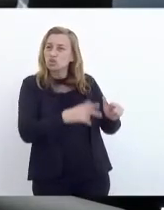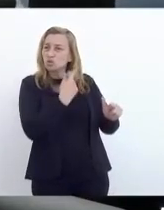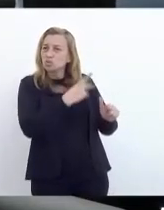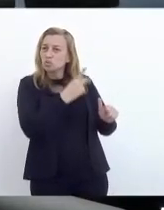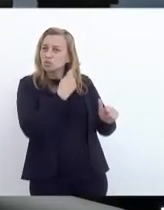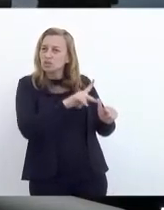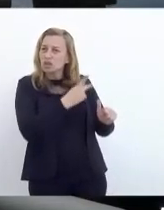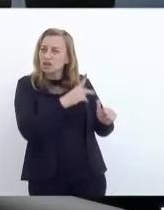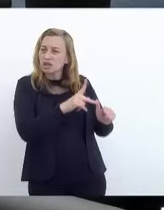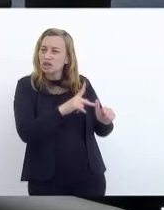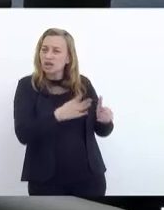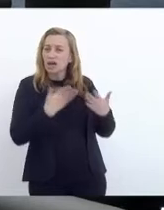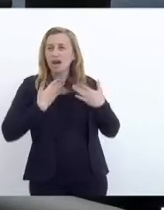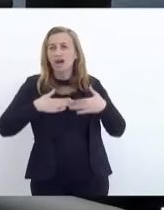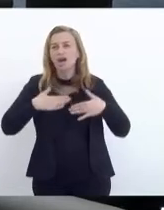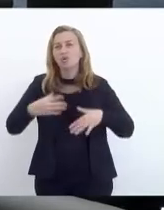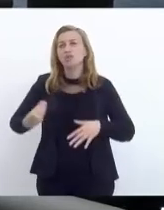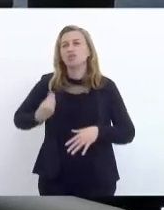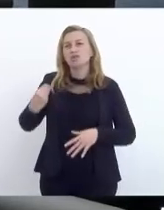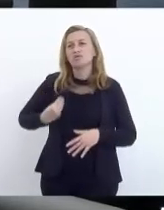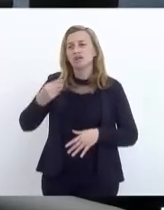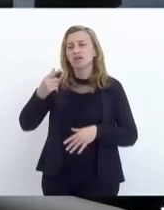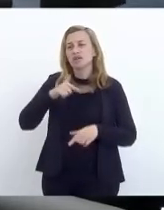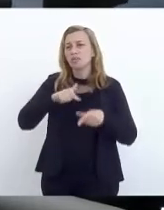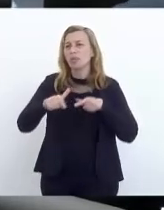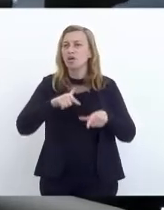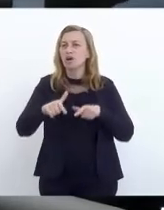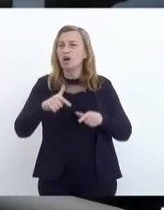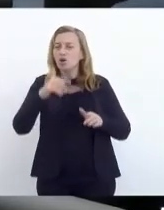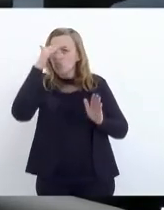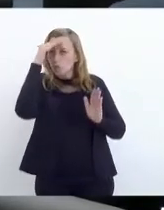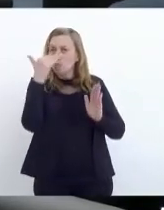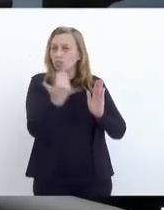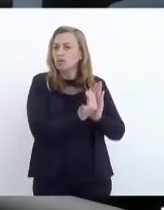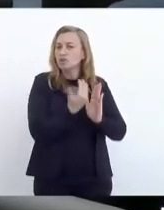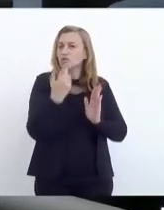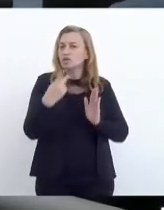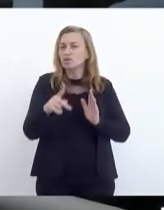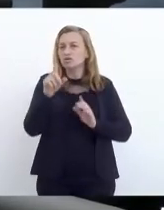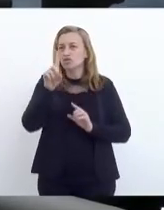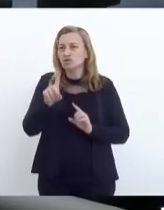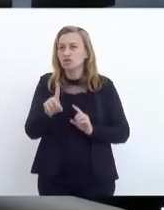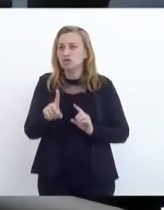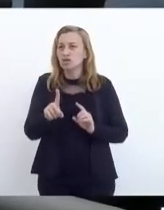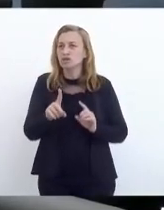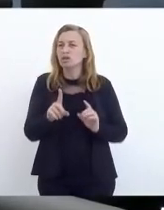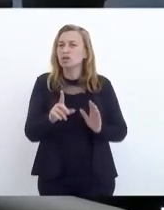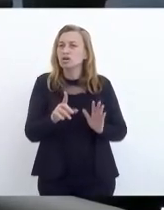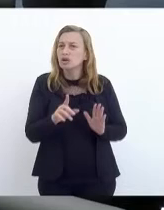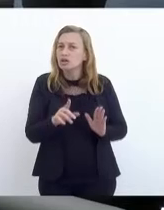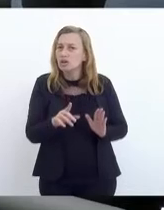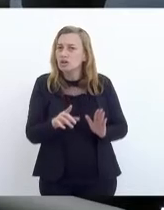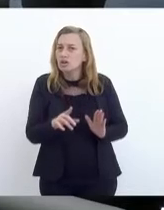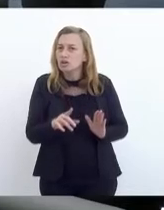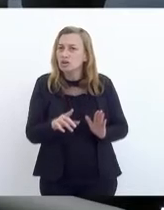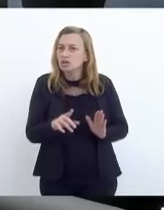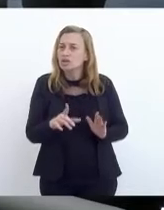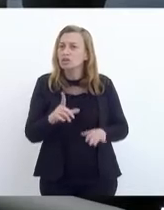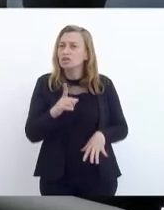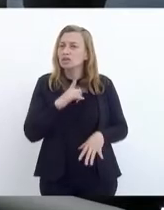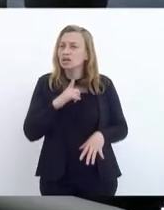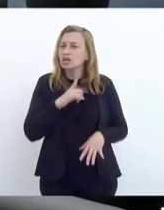a tranquilidade de poder trabalhar, cumprir com os seus deveres, tendo uma certa